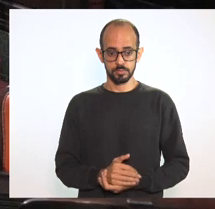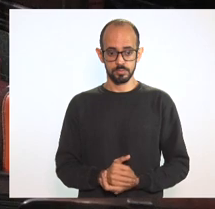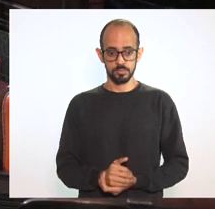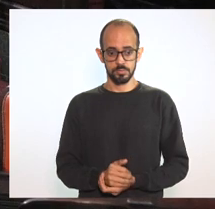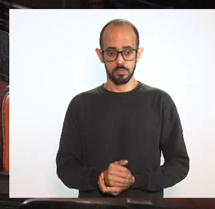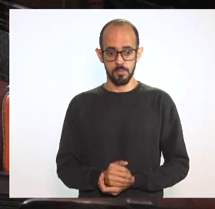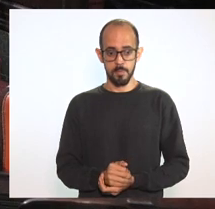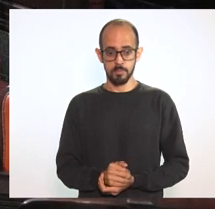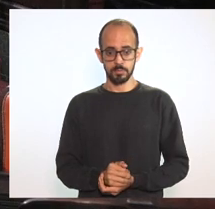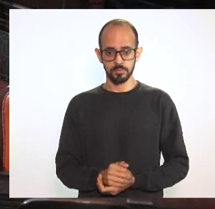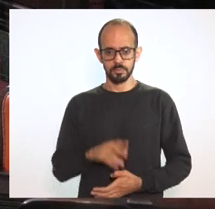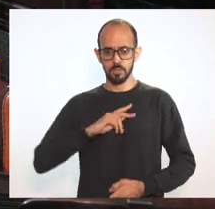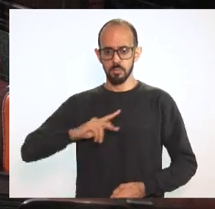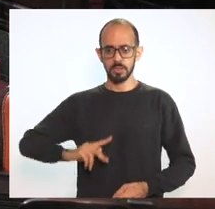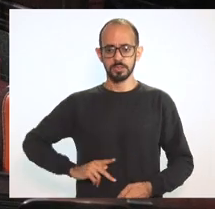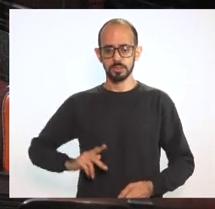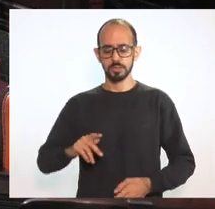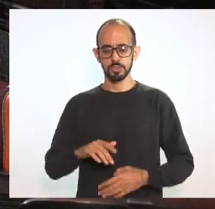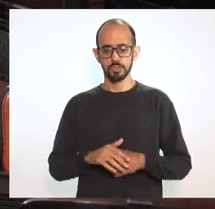Senhor presidente.